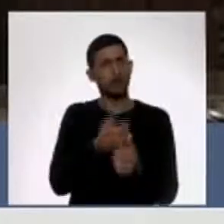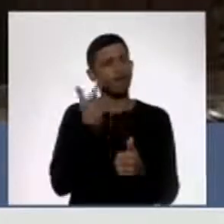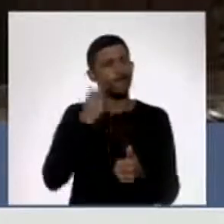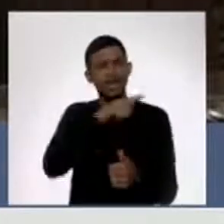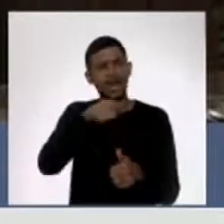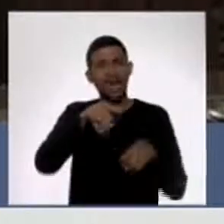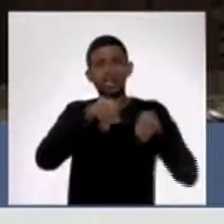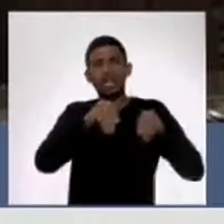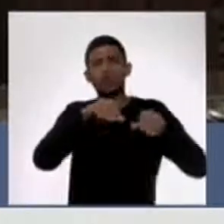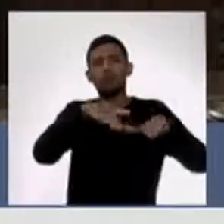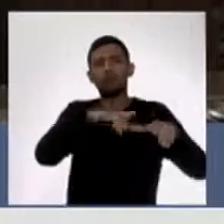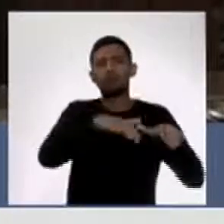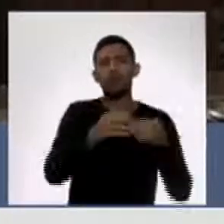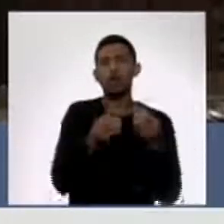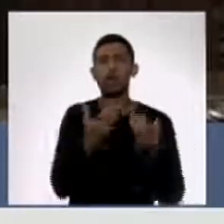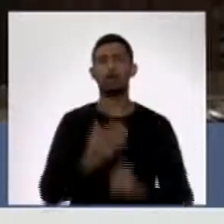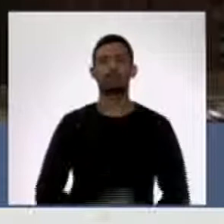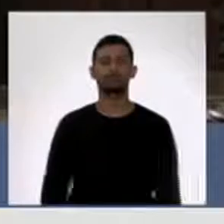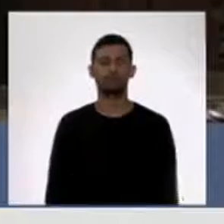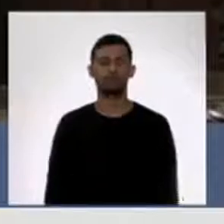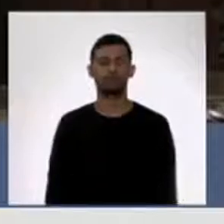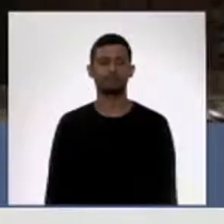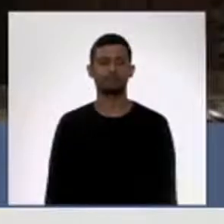assentamento. Então,